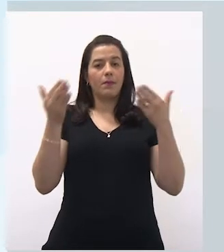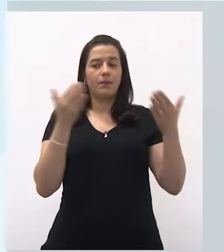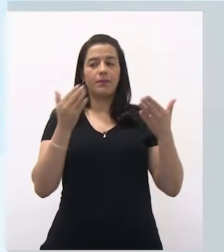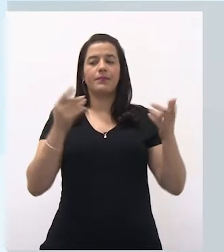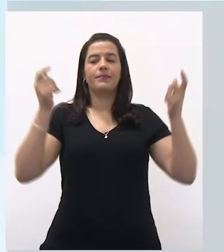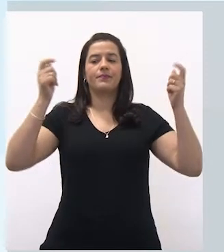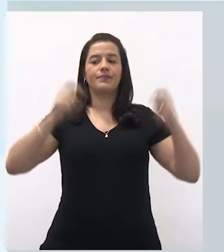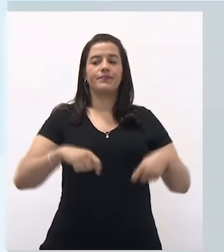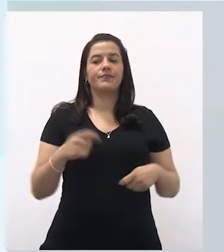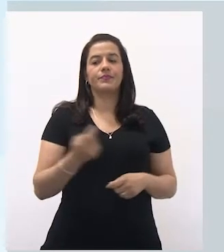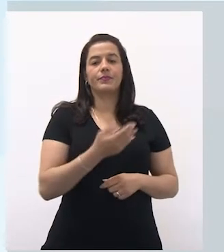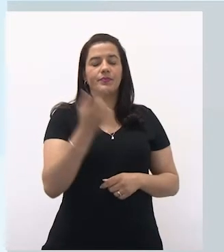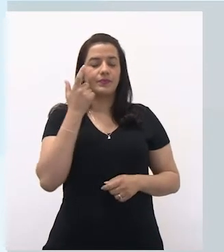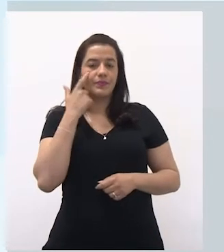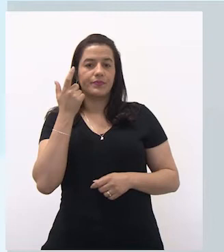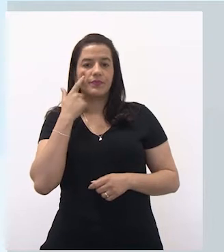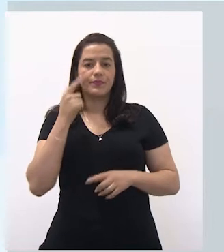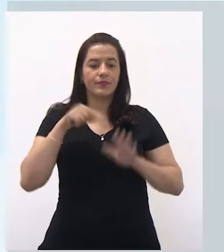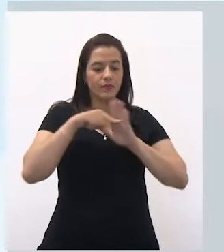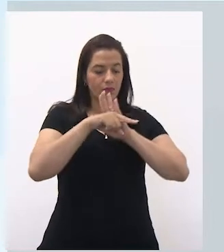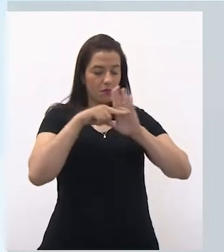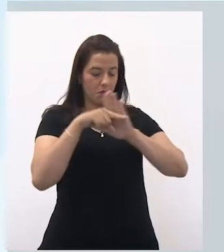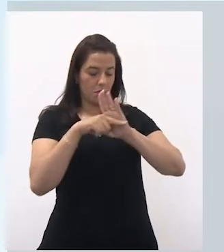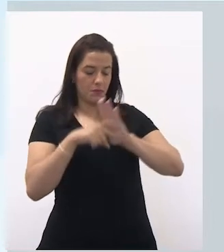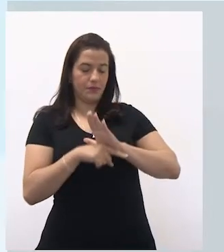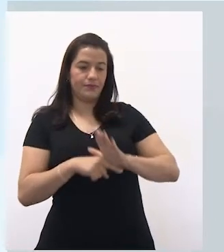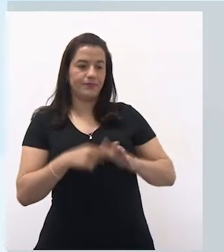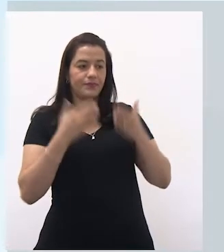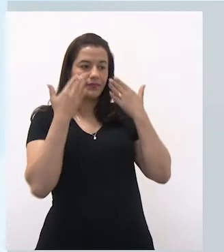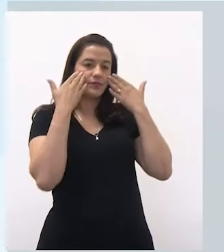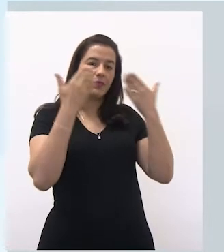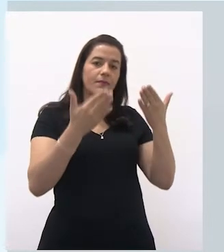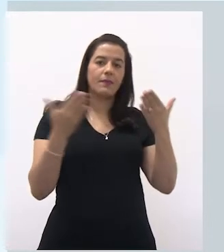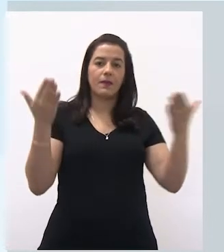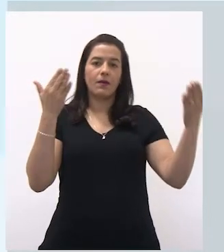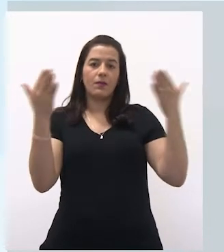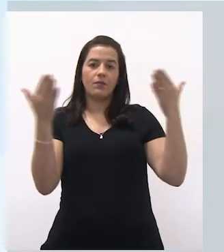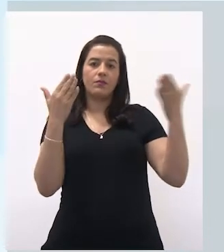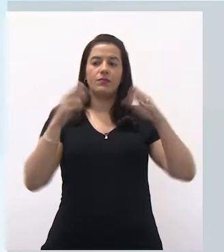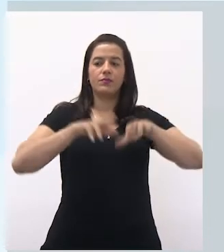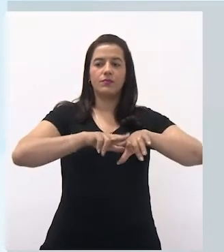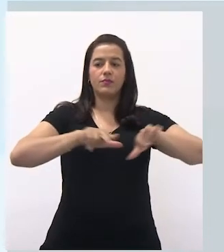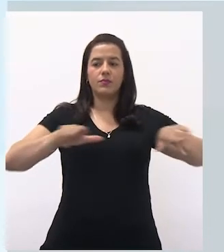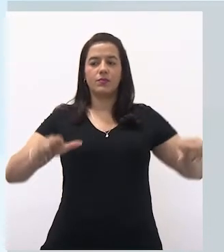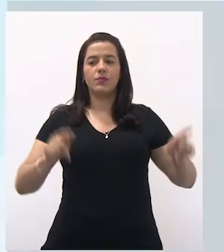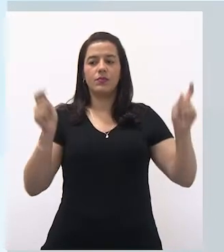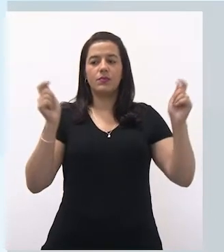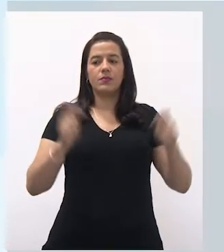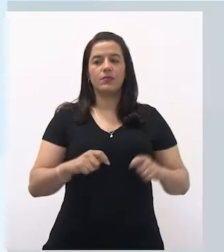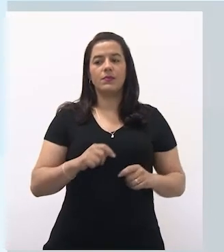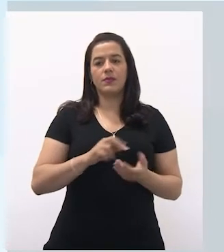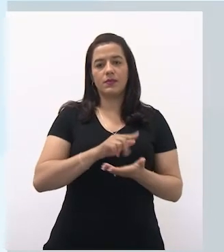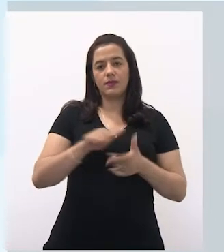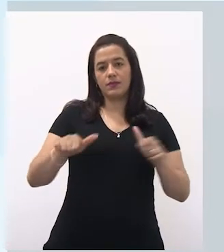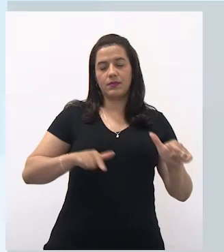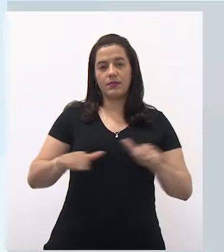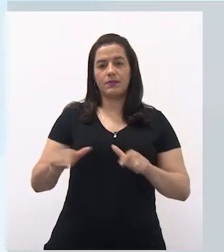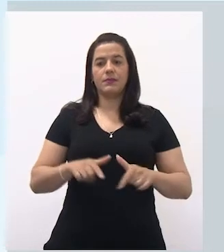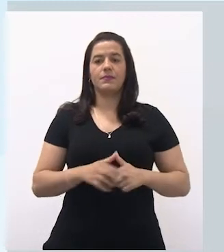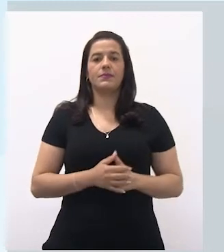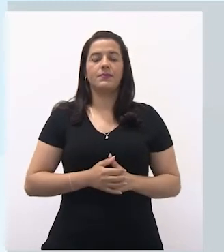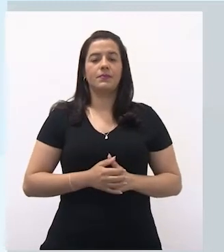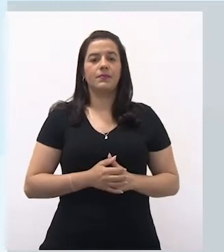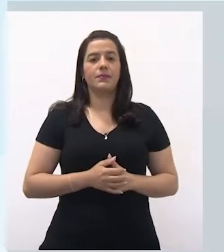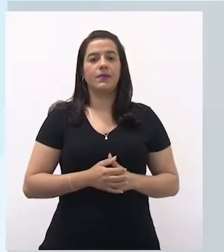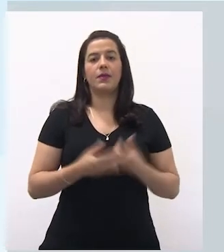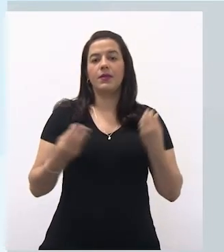para fazer essa checagem, para verificar essas evidências e compará-las, trazendo validade ao fazer esse trabalho. E